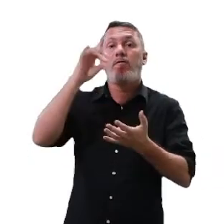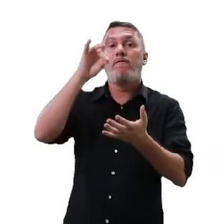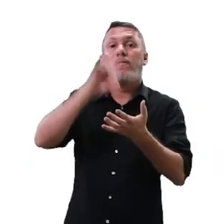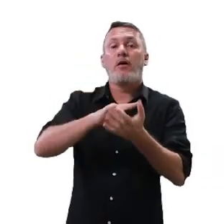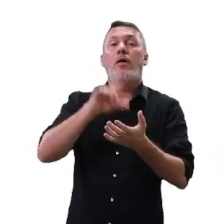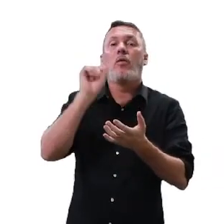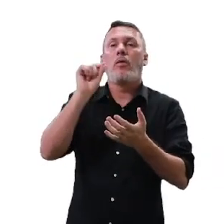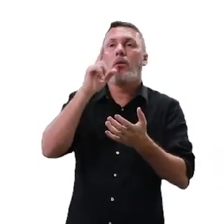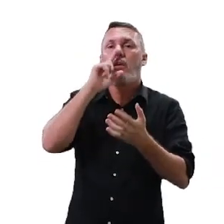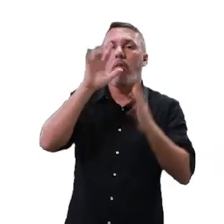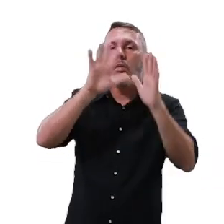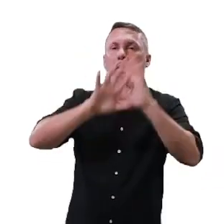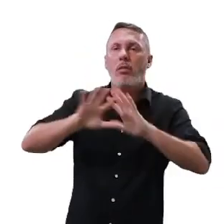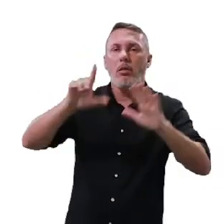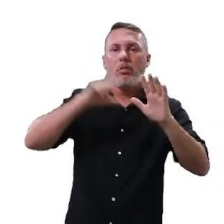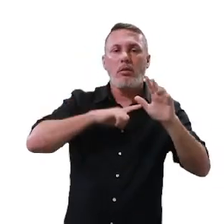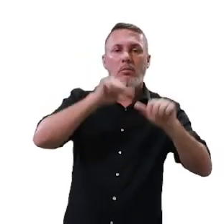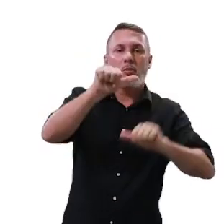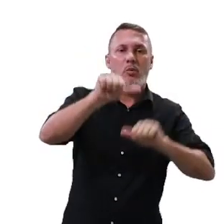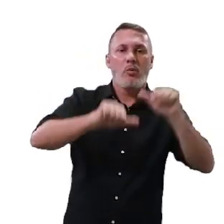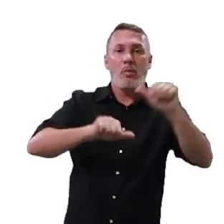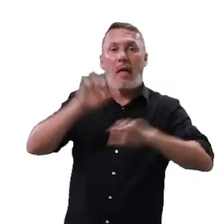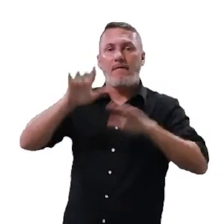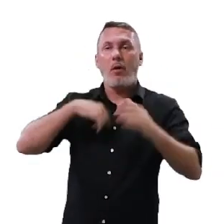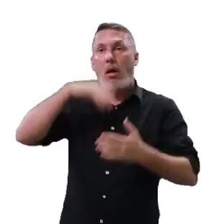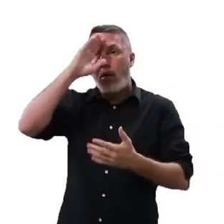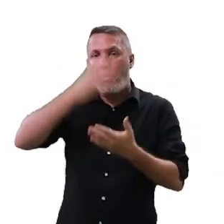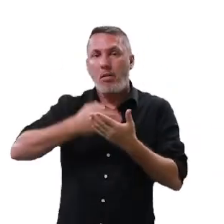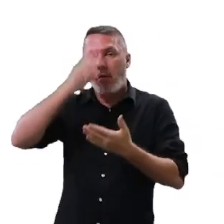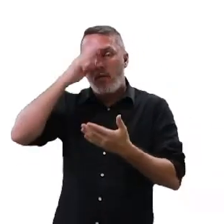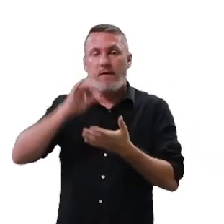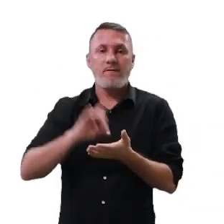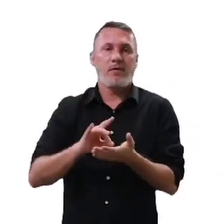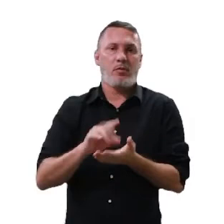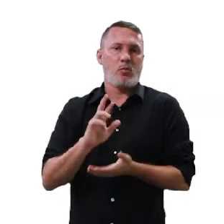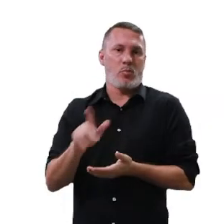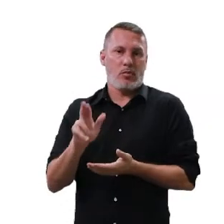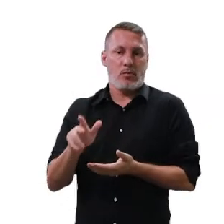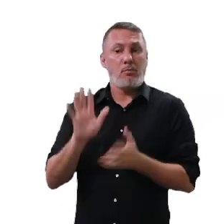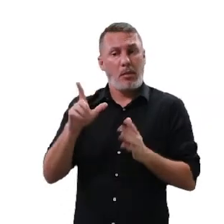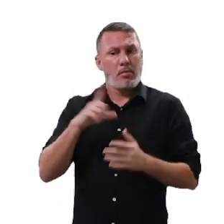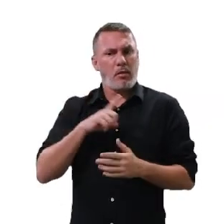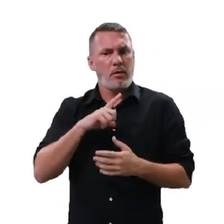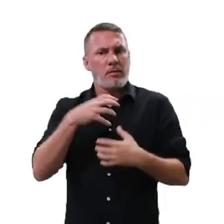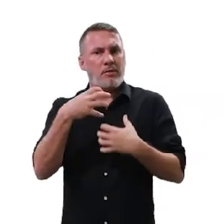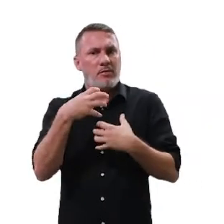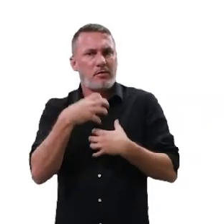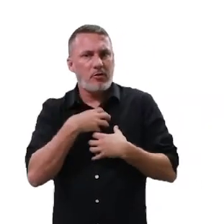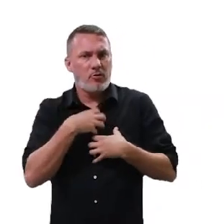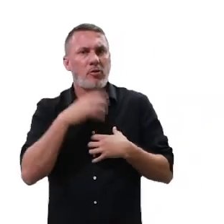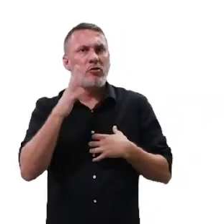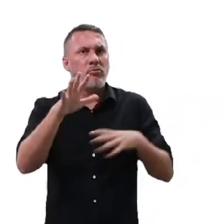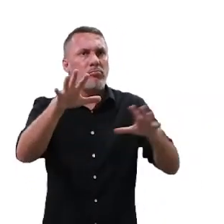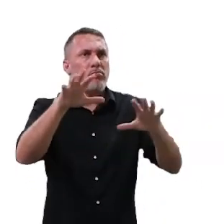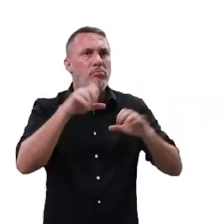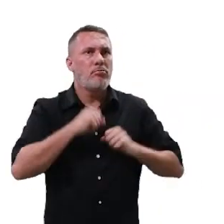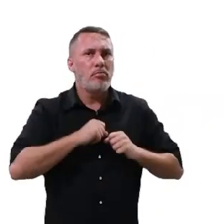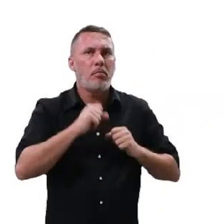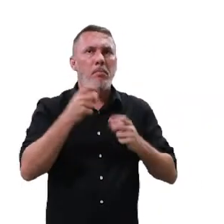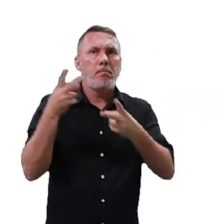realidade superficial, mutável e transitória que acreditamos ser verdadeira. Mesmo que os